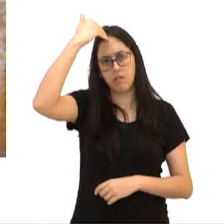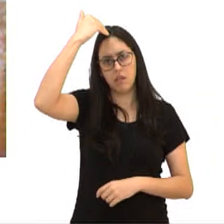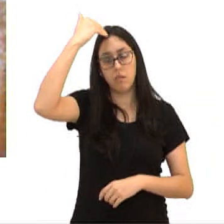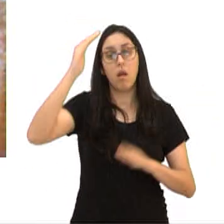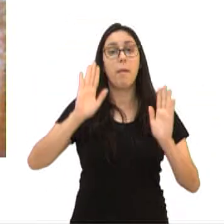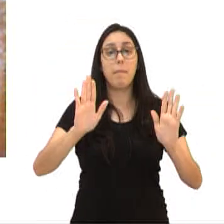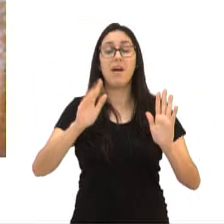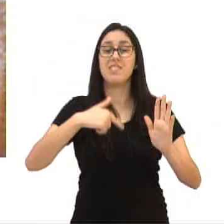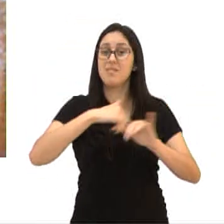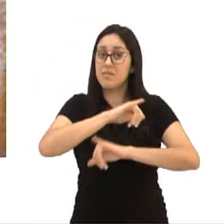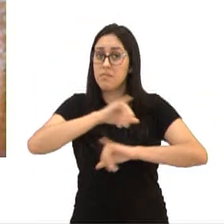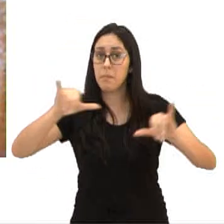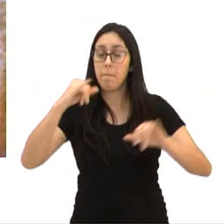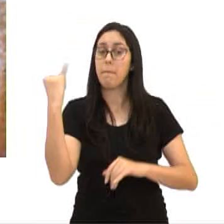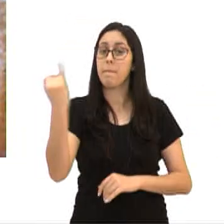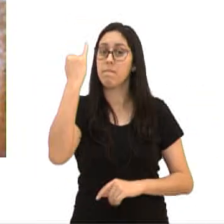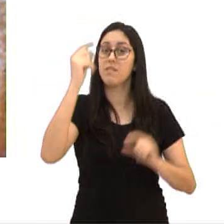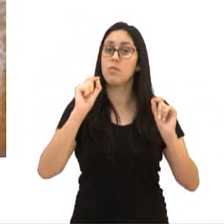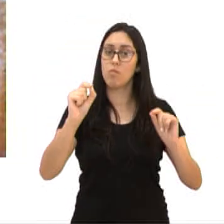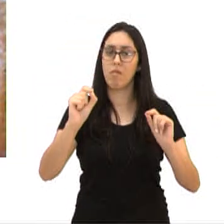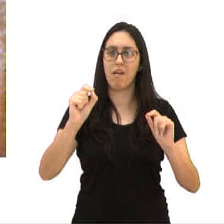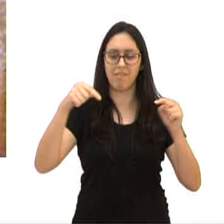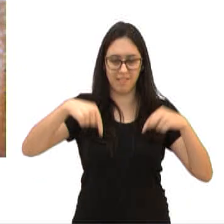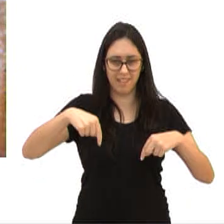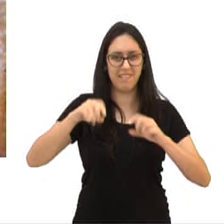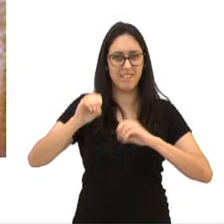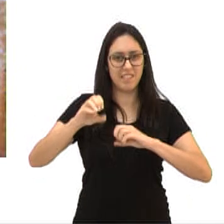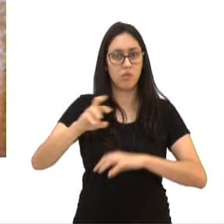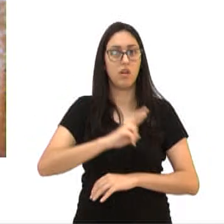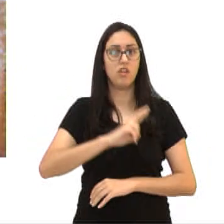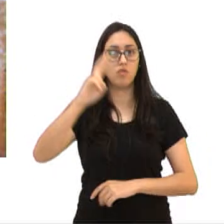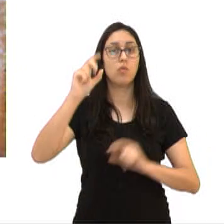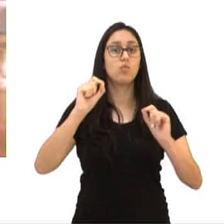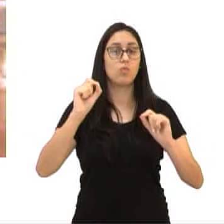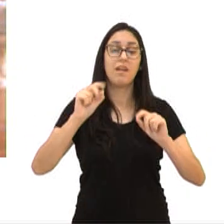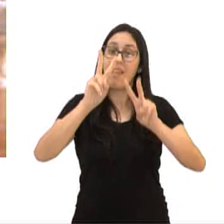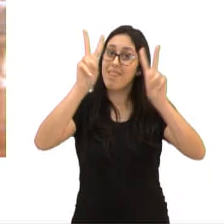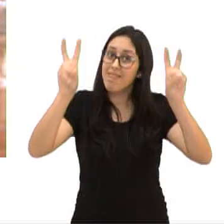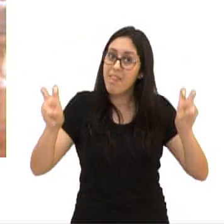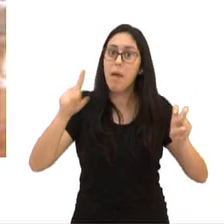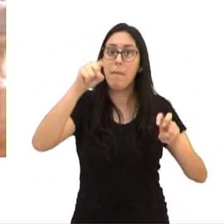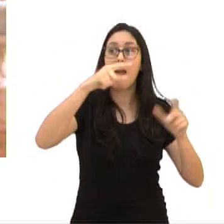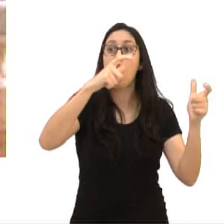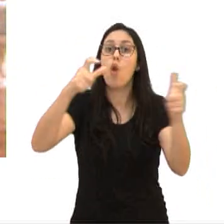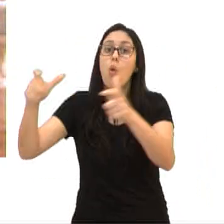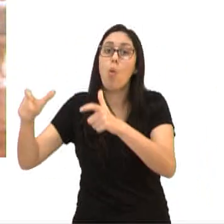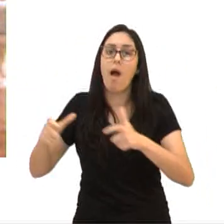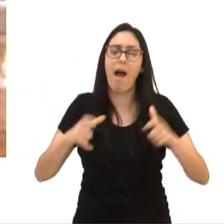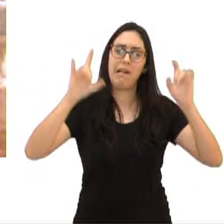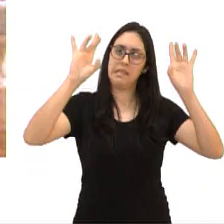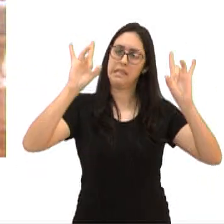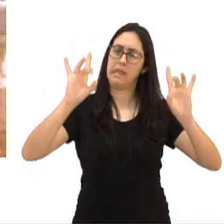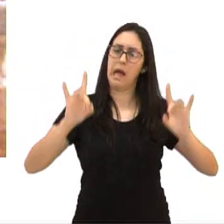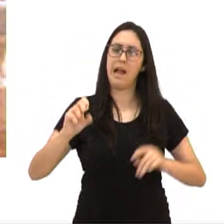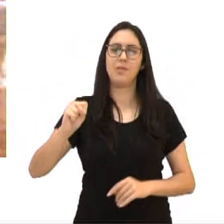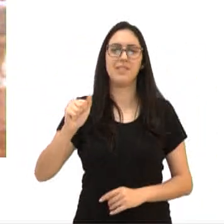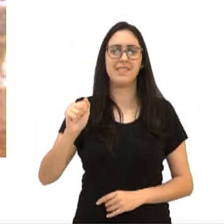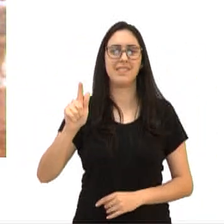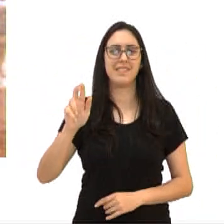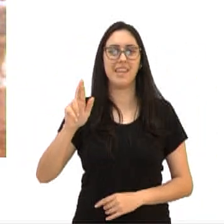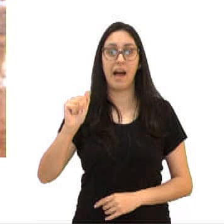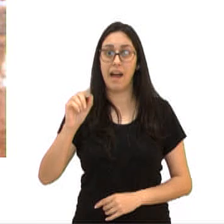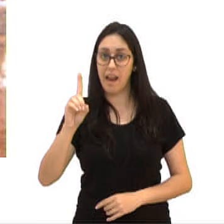do Conhecimento, no nosso caso do ensino religioso? O tema são os lugares sagrados. Vamos aproveitar esse tour virtual nos